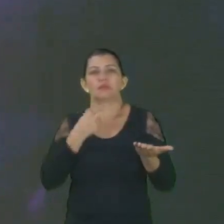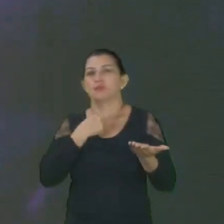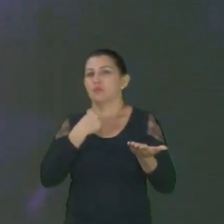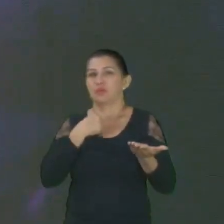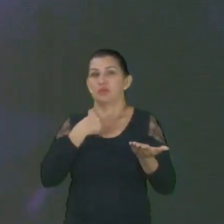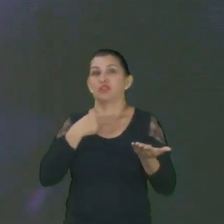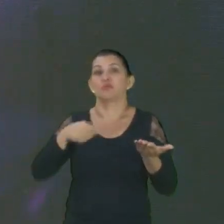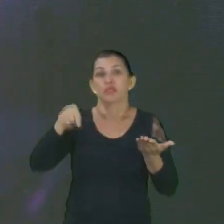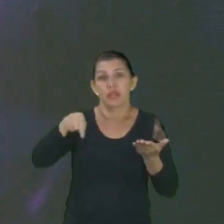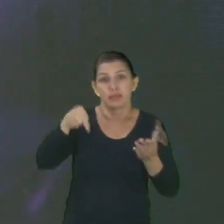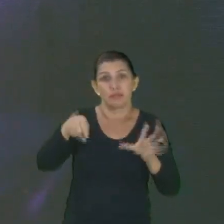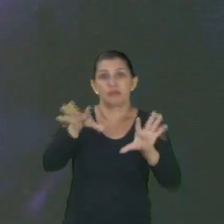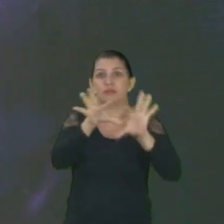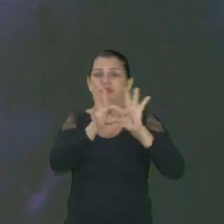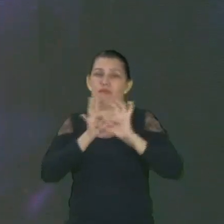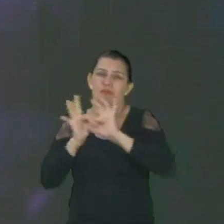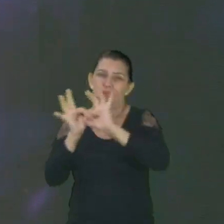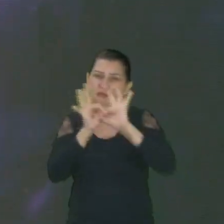reconciliação.